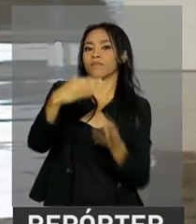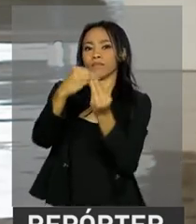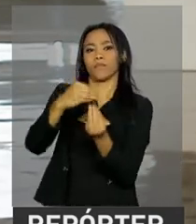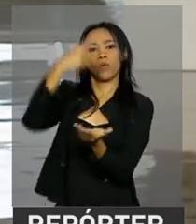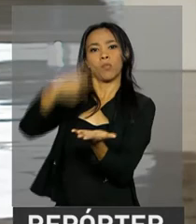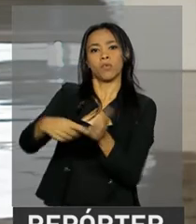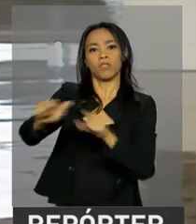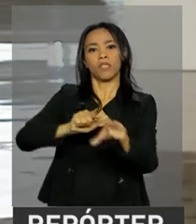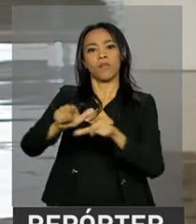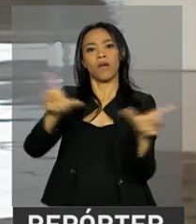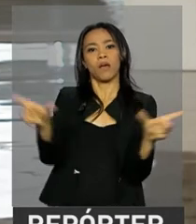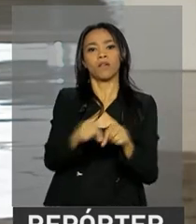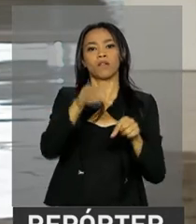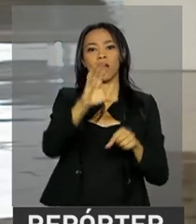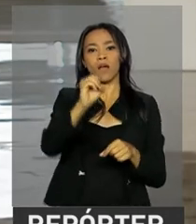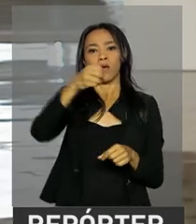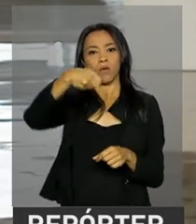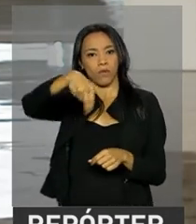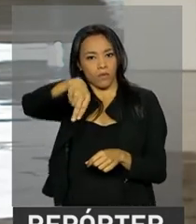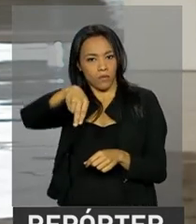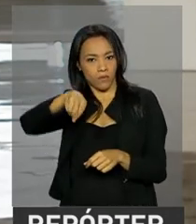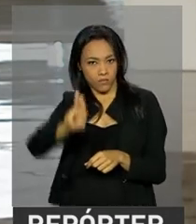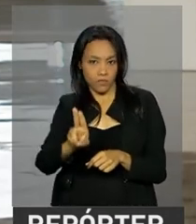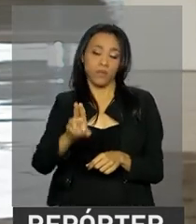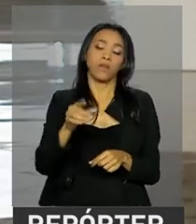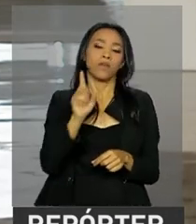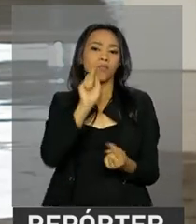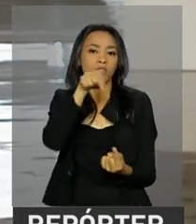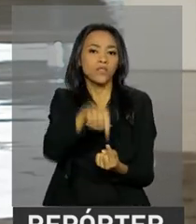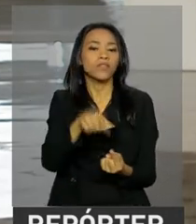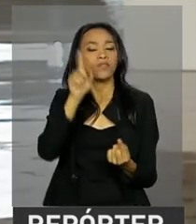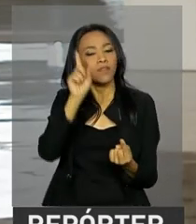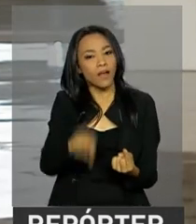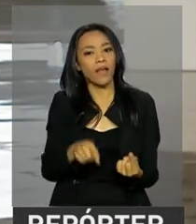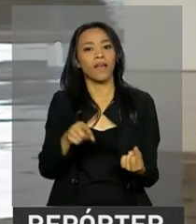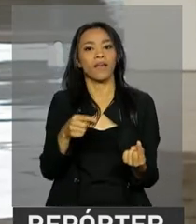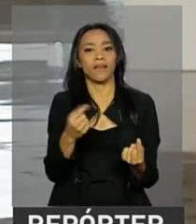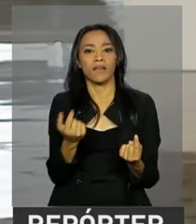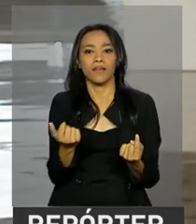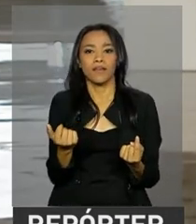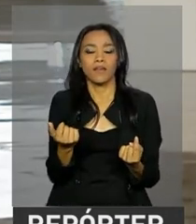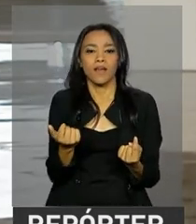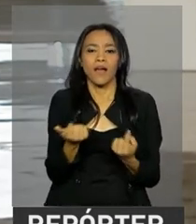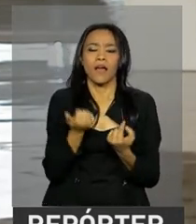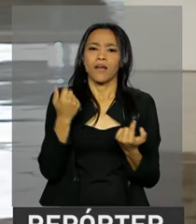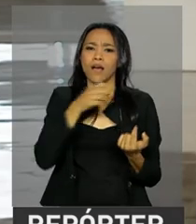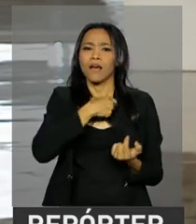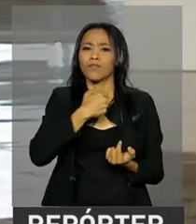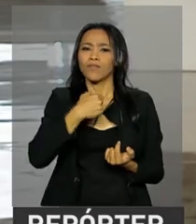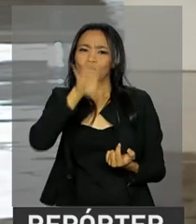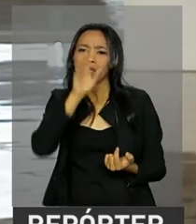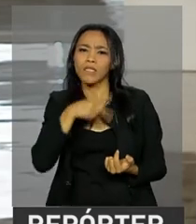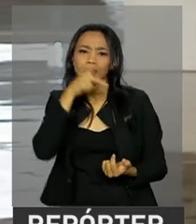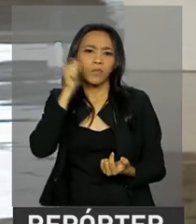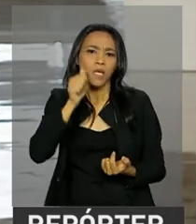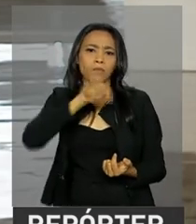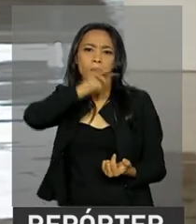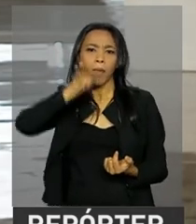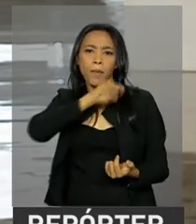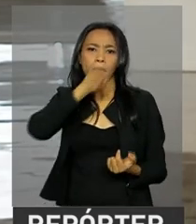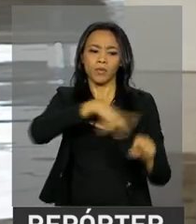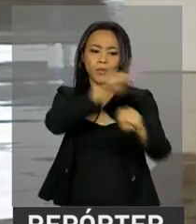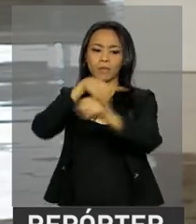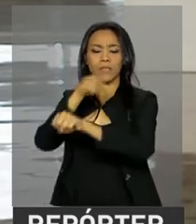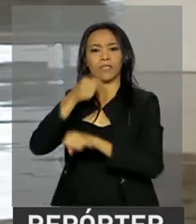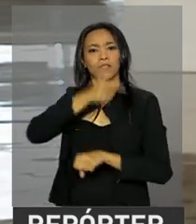desenvolvimento sustentável que o grupo a busca amplificar as vozes às vozes das mulheres dos países de língua portuguesa para